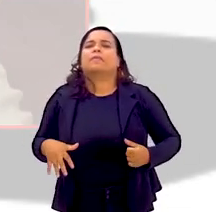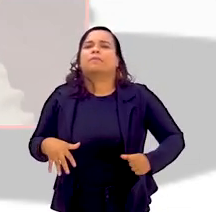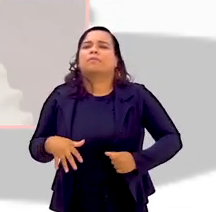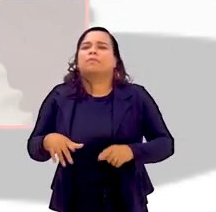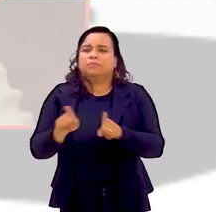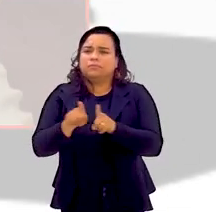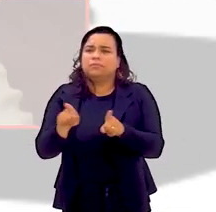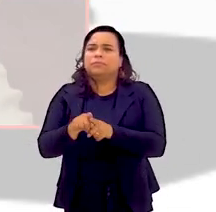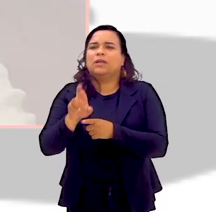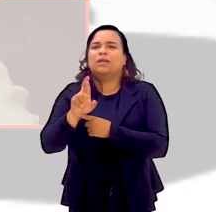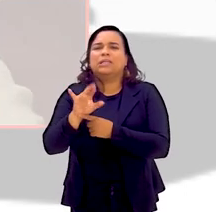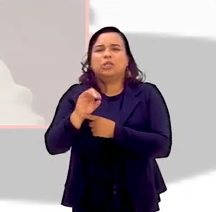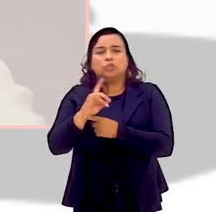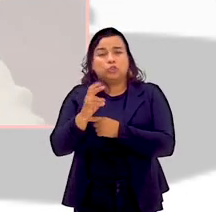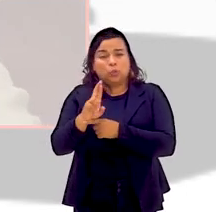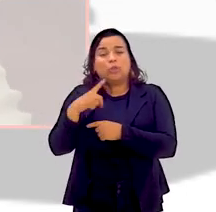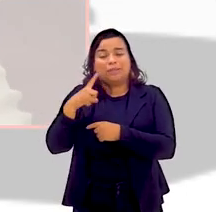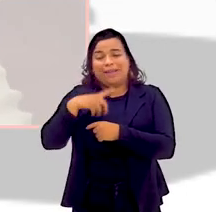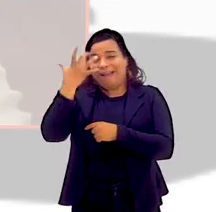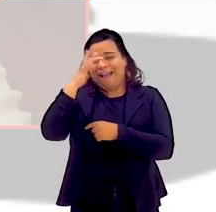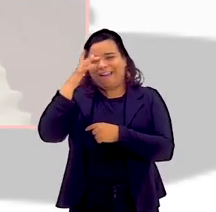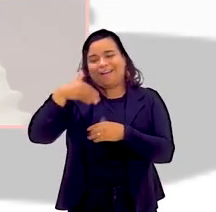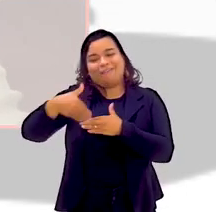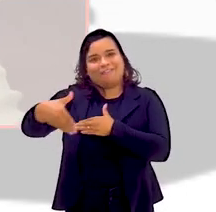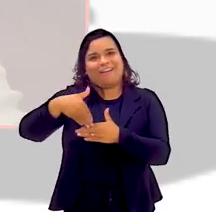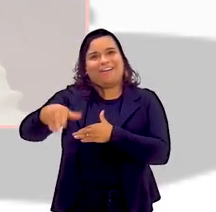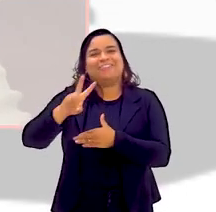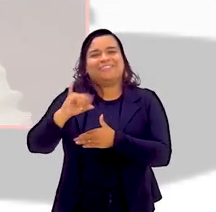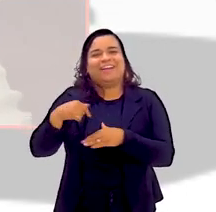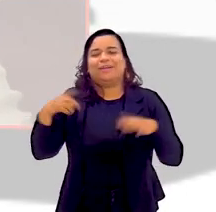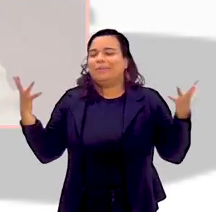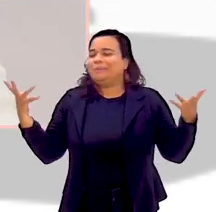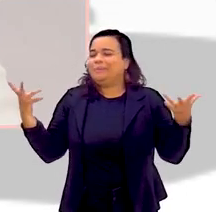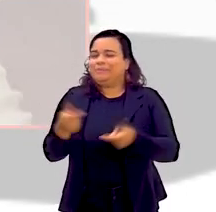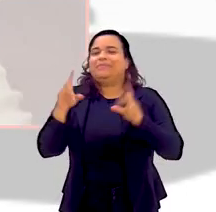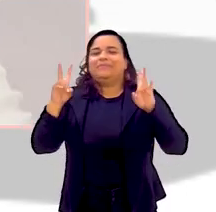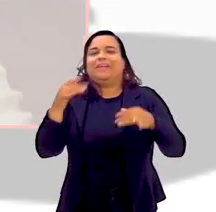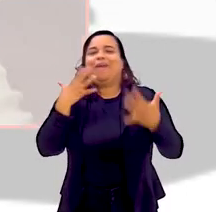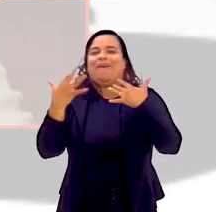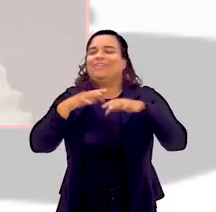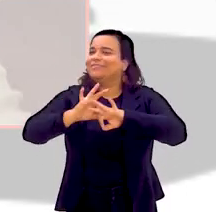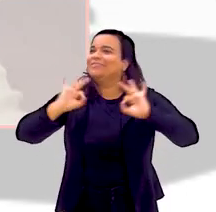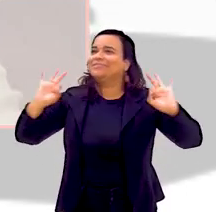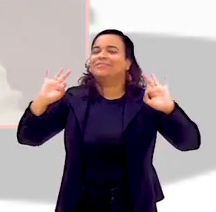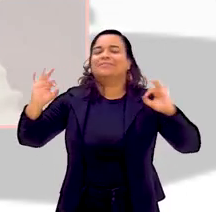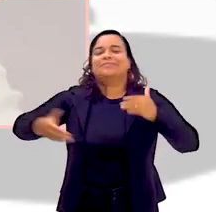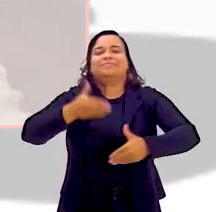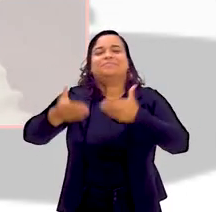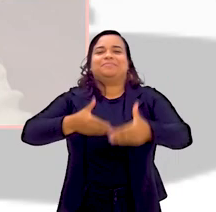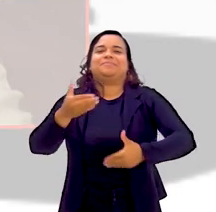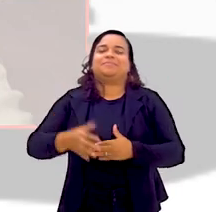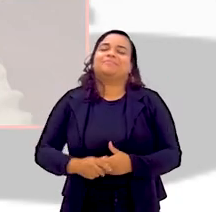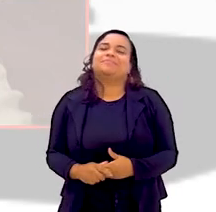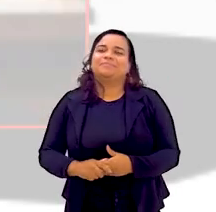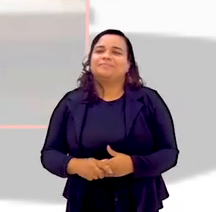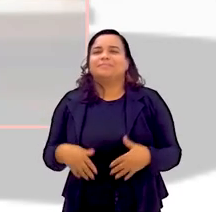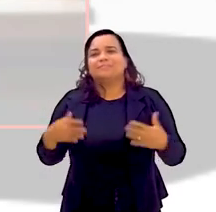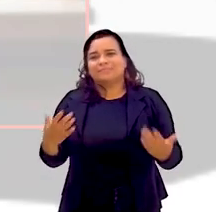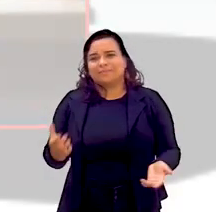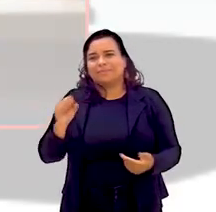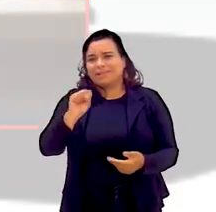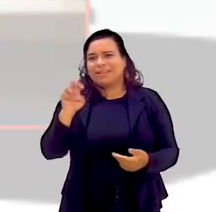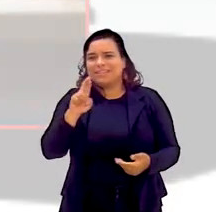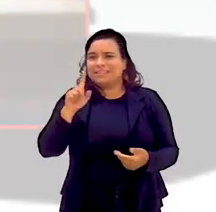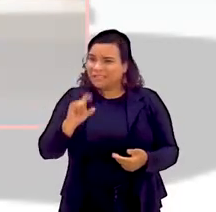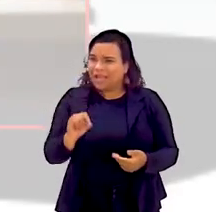por que não, à agricultura também. Carnaval está aí, vamos ter um carnaval fantástico e com ele, que todos vão usufruir desse processo. Sérgio